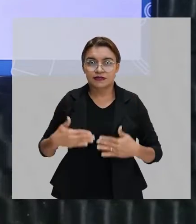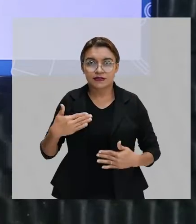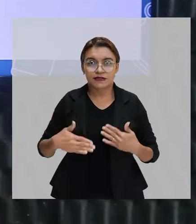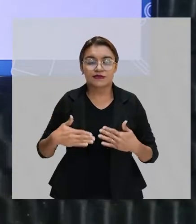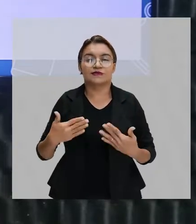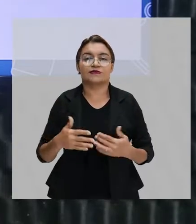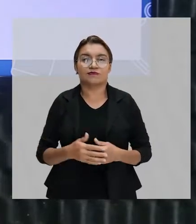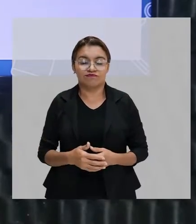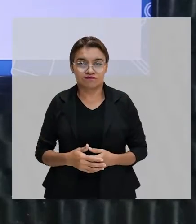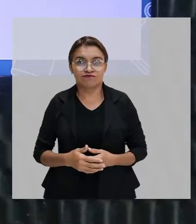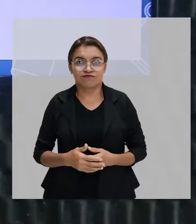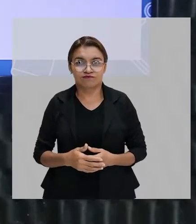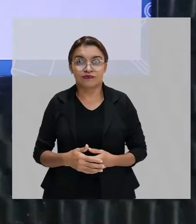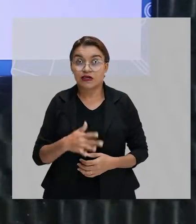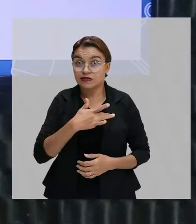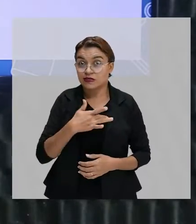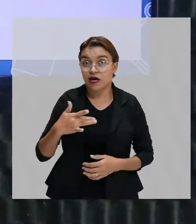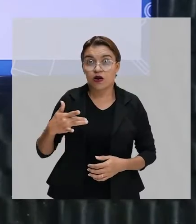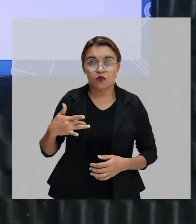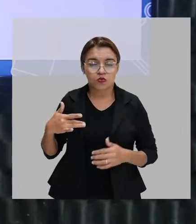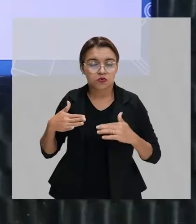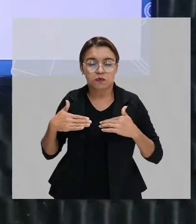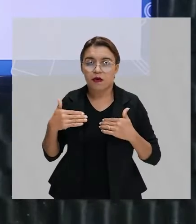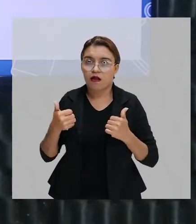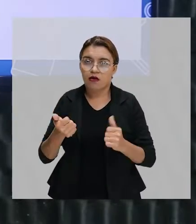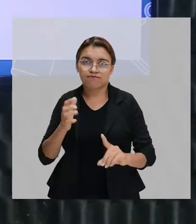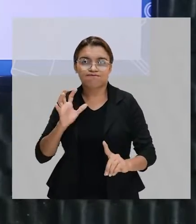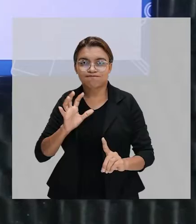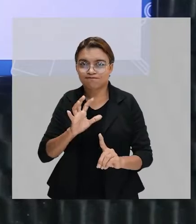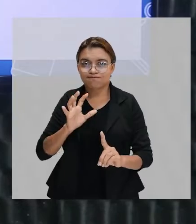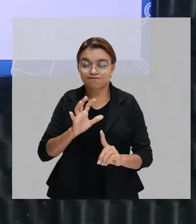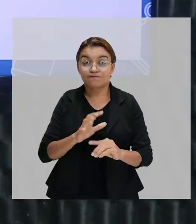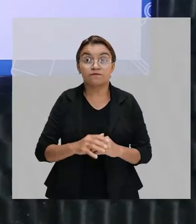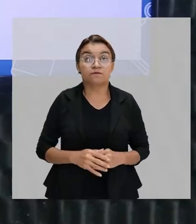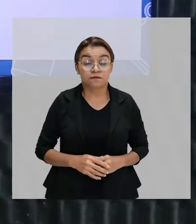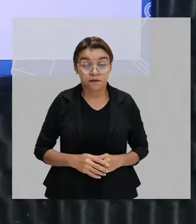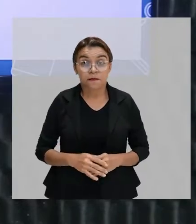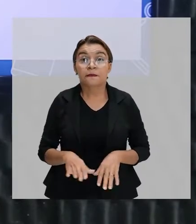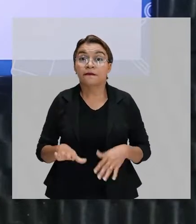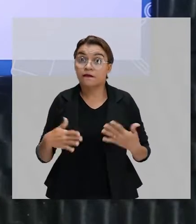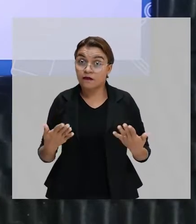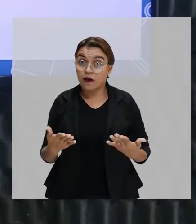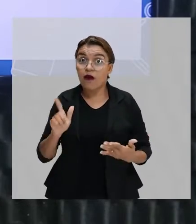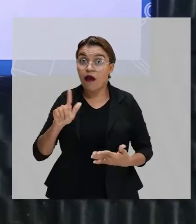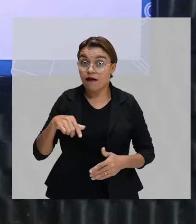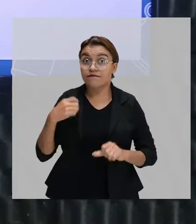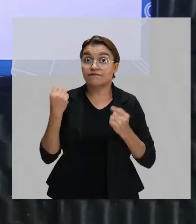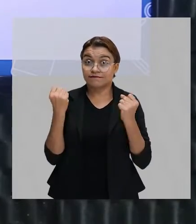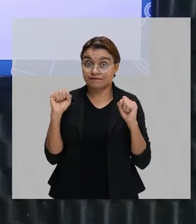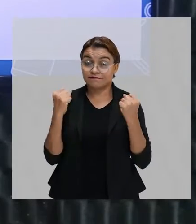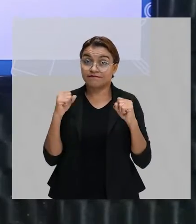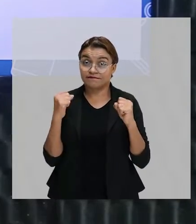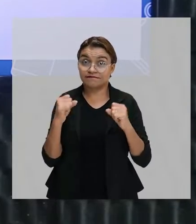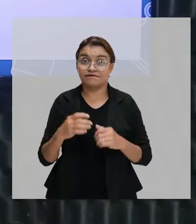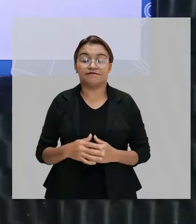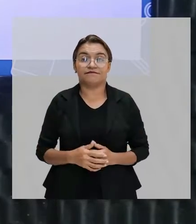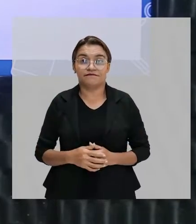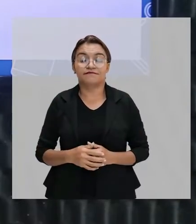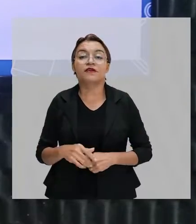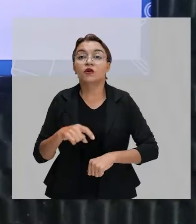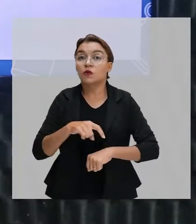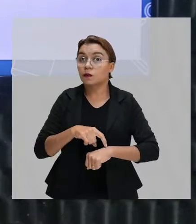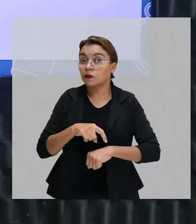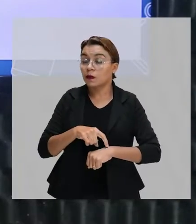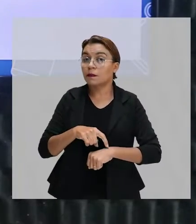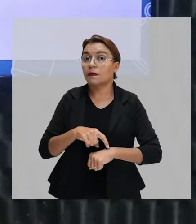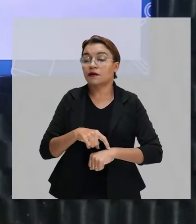para a manutenção da saúde desse indivíduo Então isso é educação física então quando